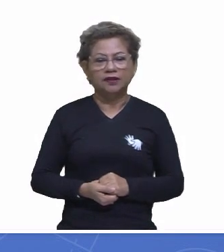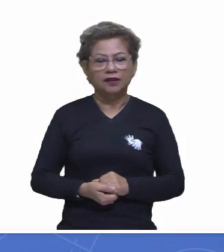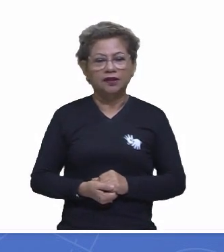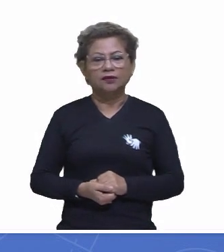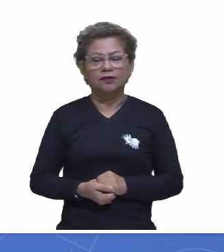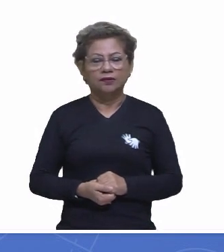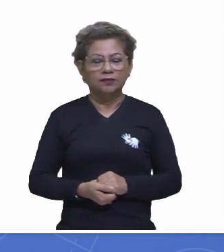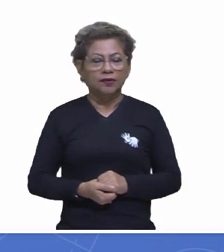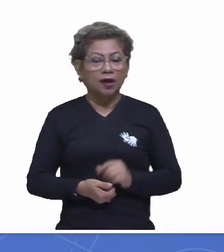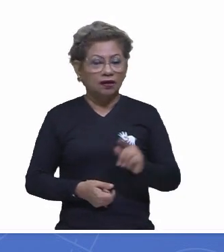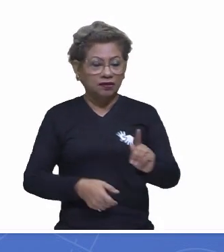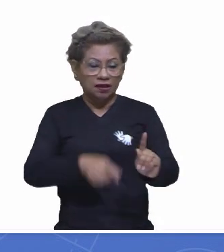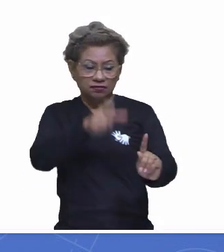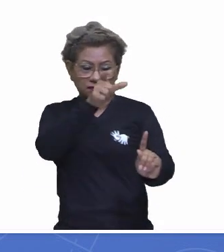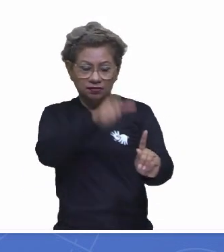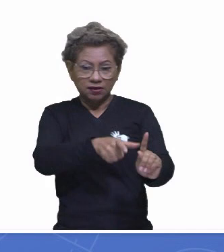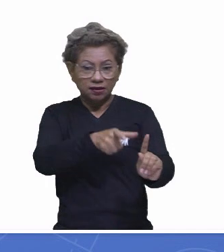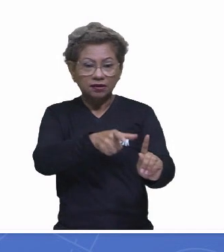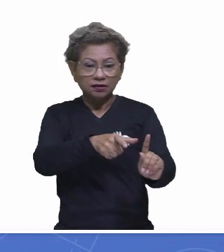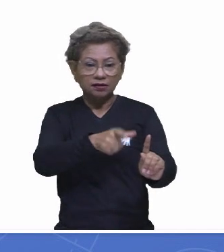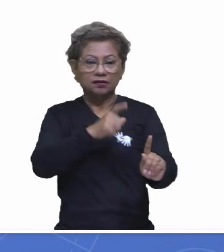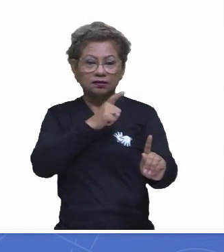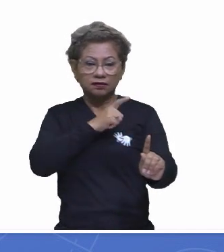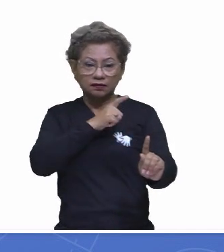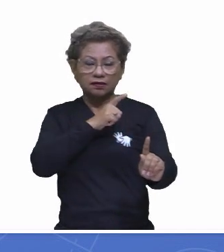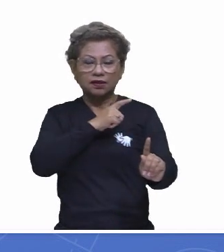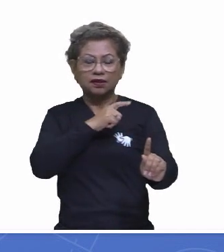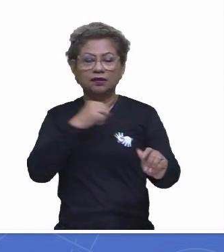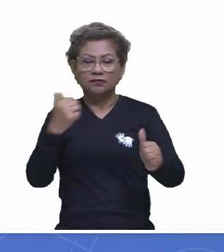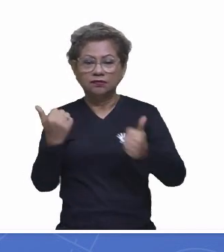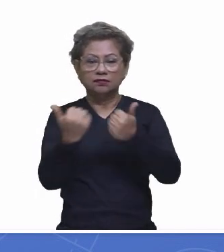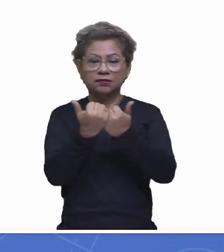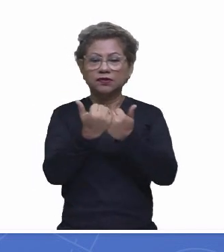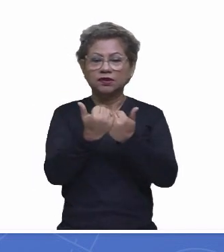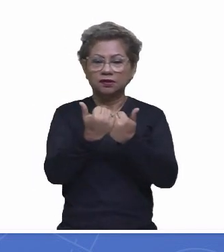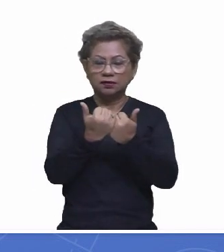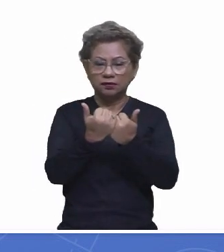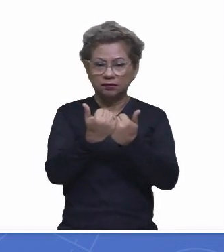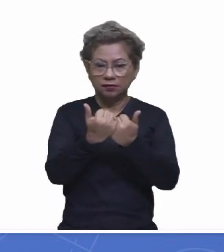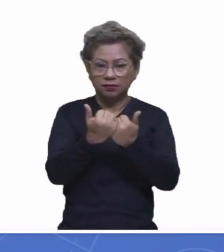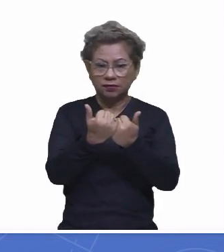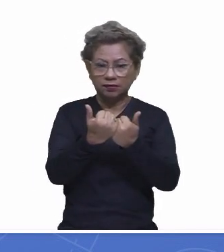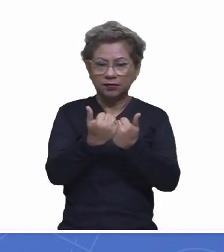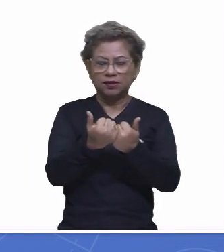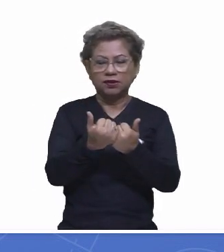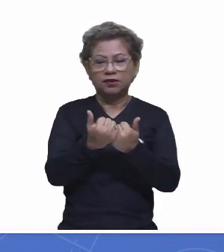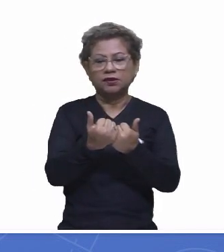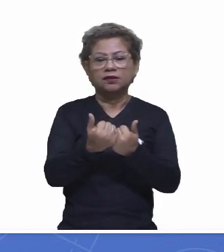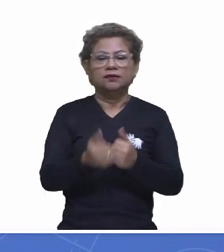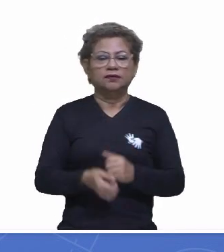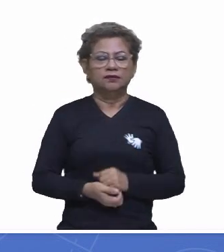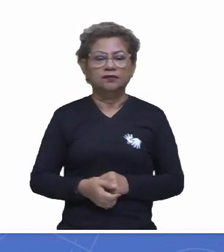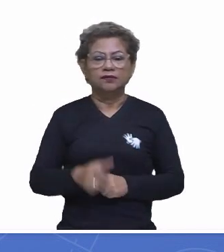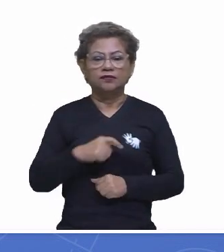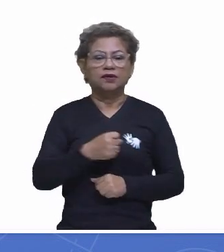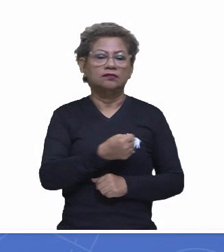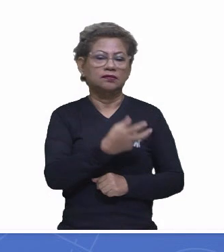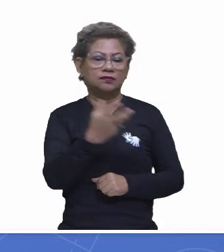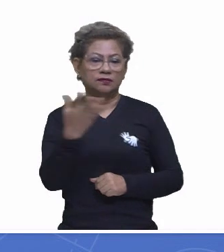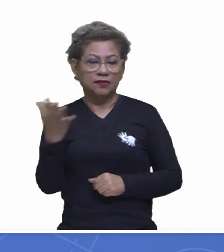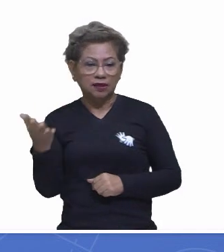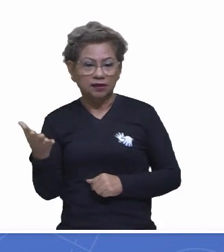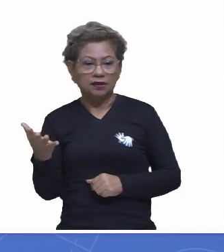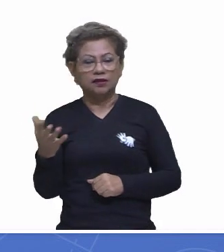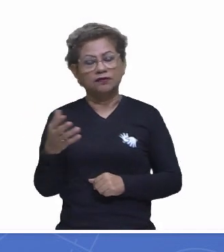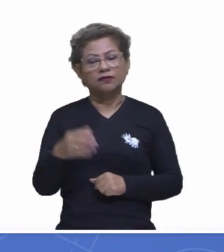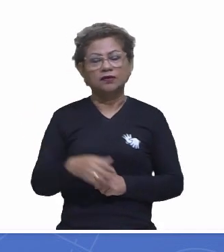do Solomon, né, que substitui he, ele. E o were é usado quando o sujeito estiver no plural com we,